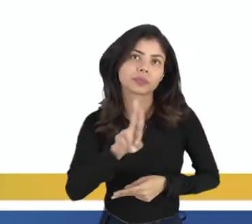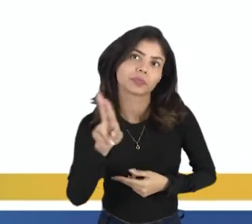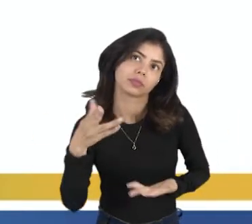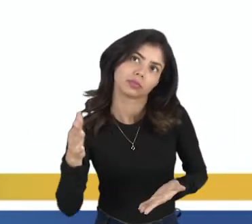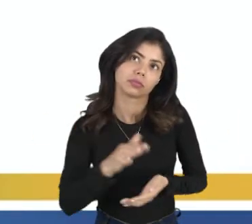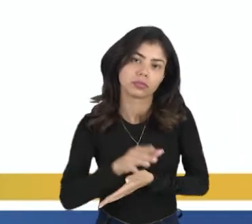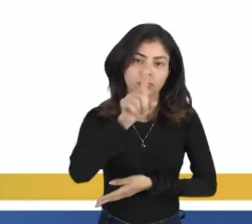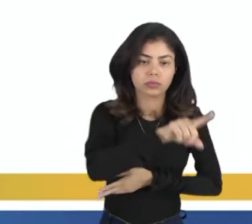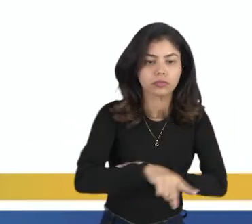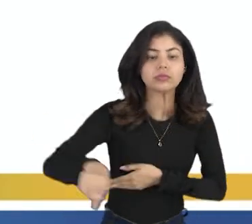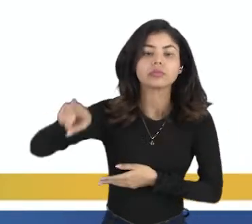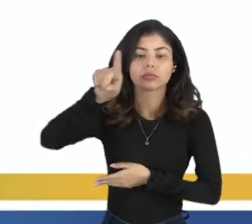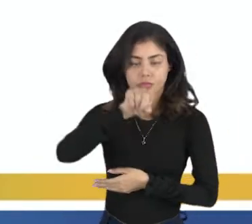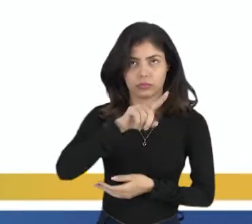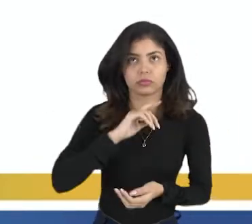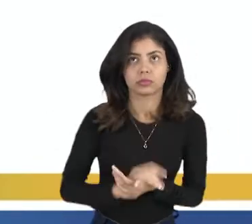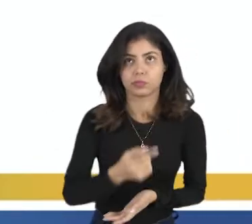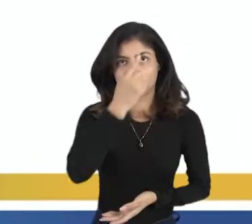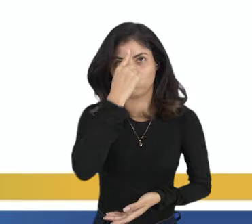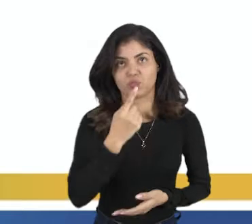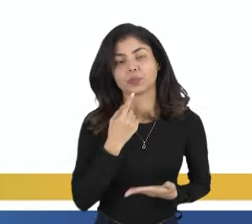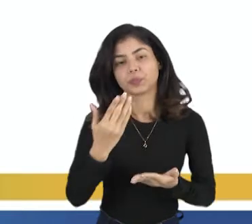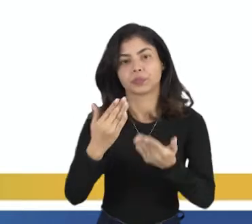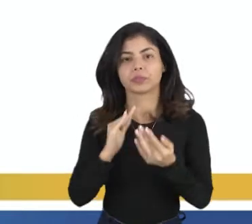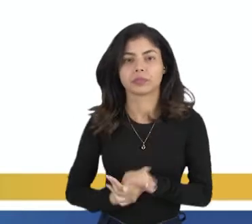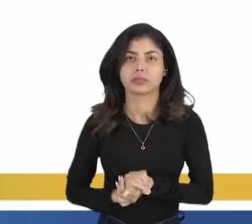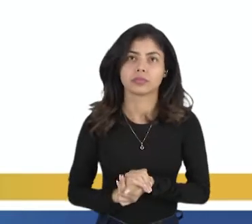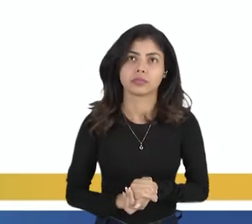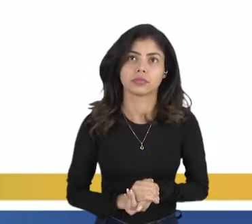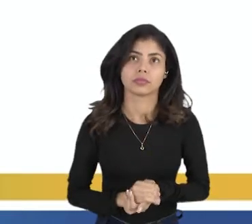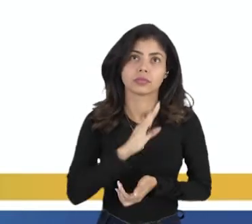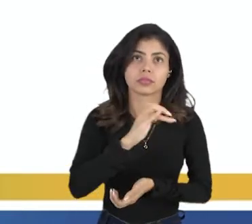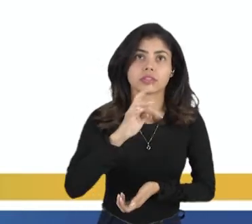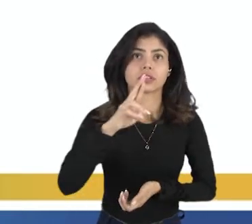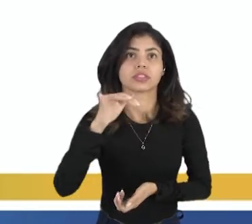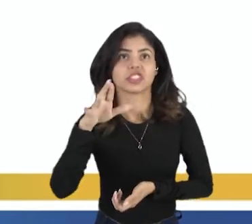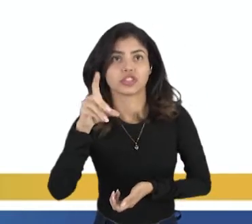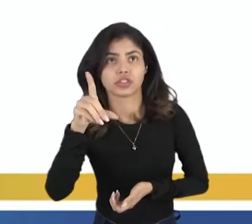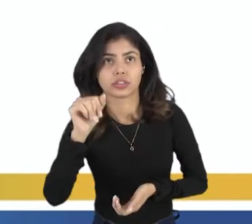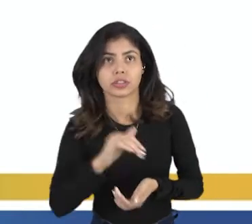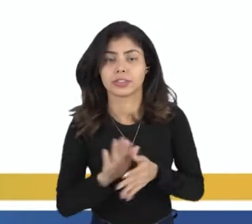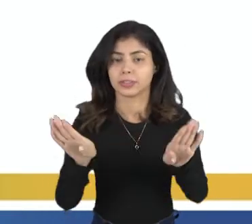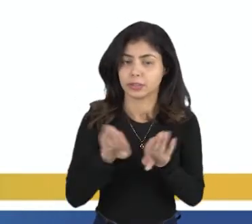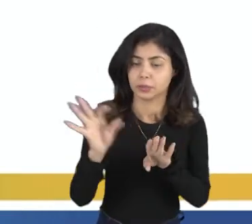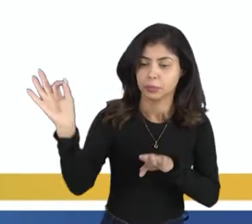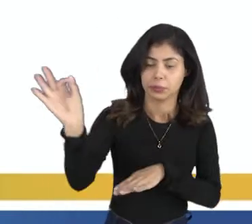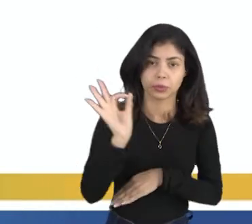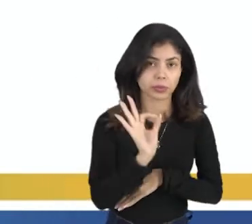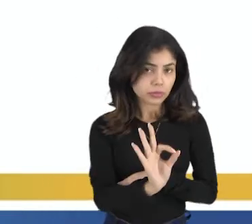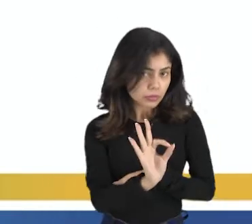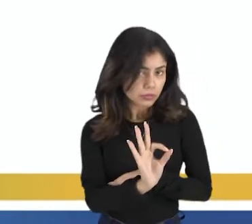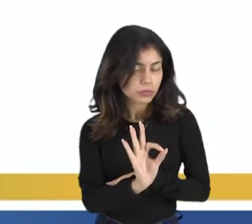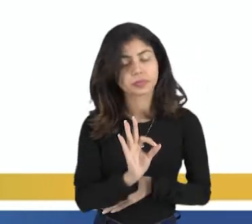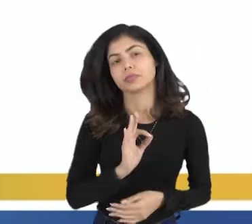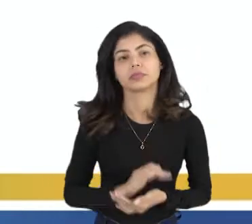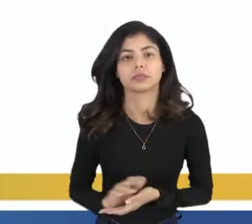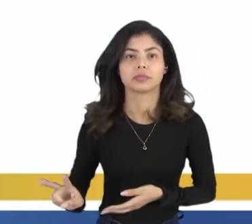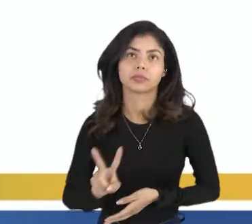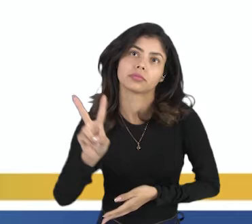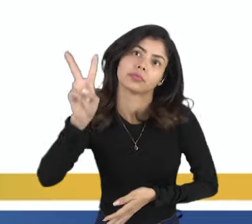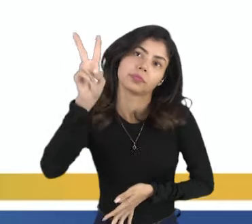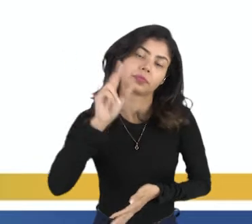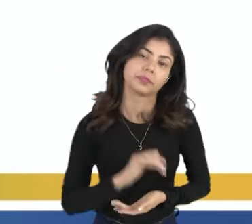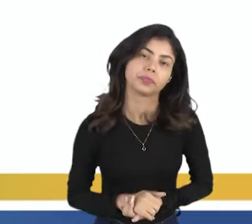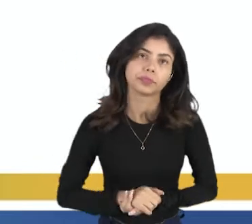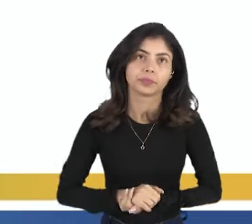e observe aí na figura, eles são adequados, né, para estatísticas e percentuais, né, ou seja, os valores que